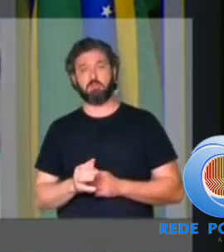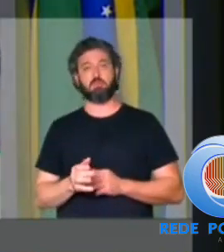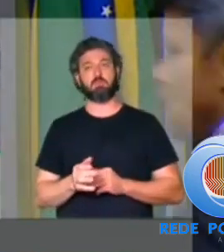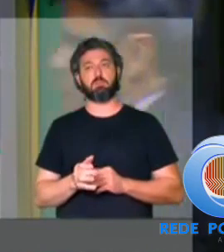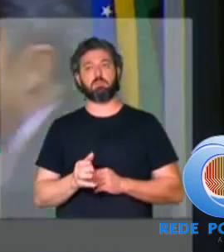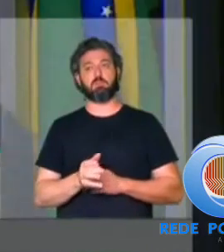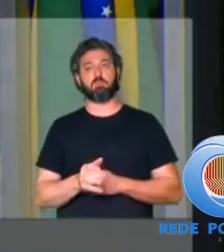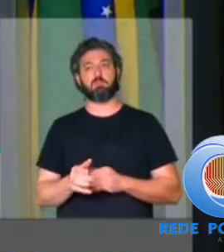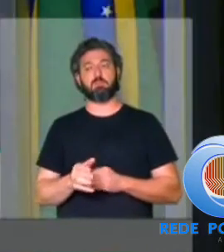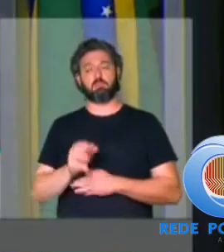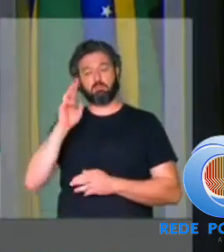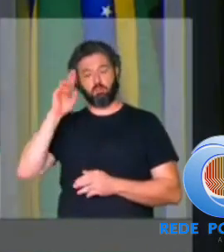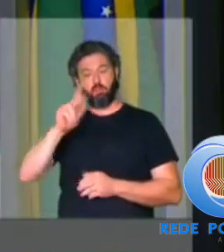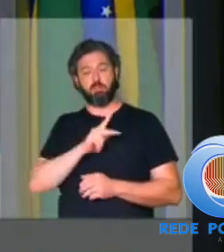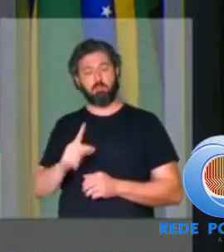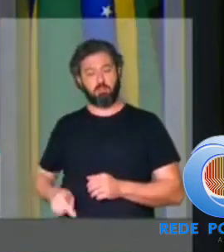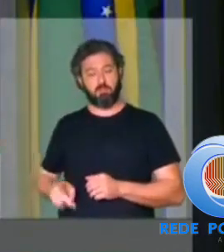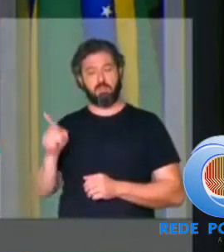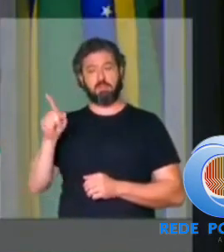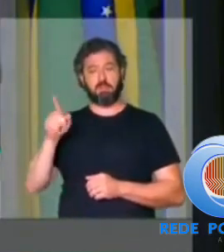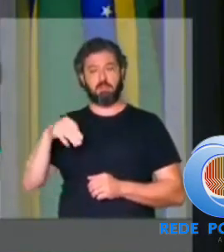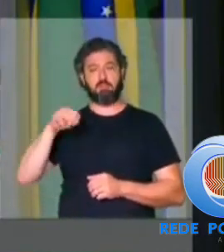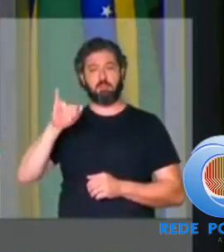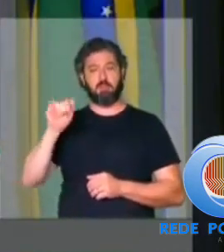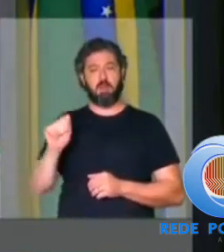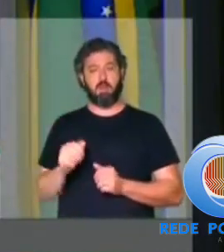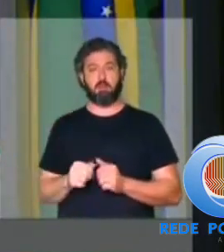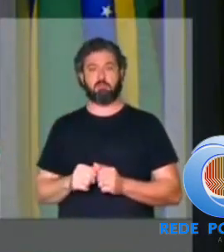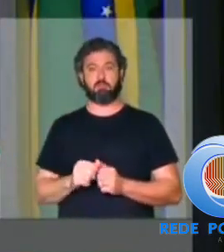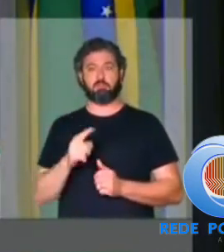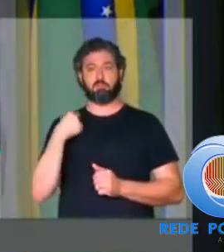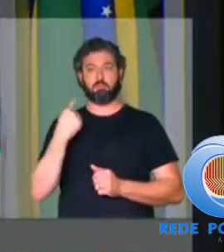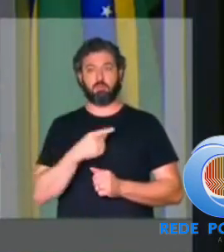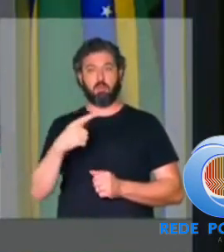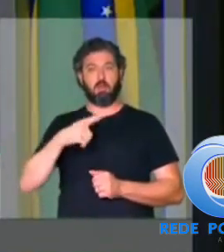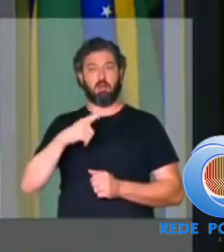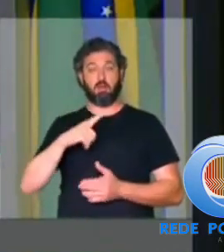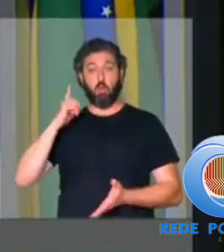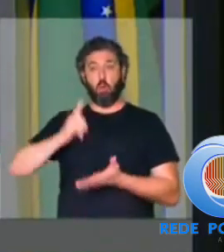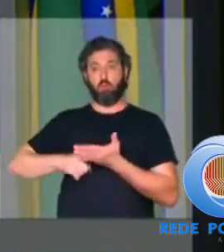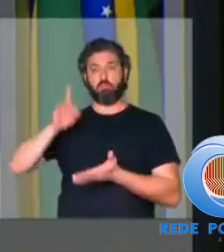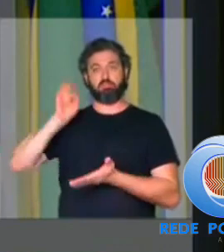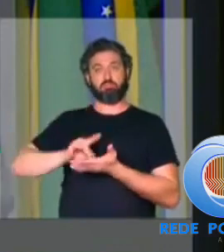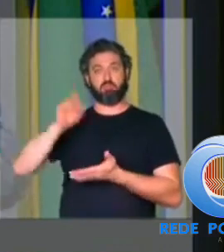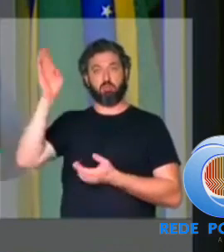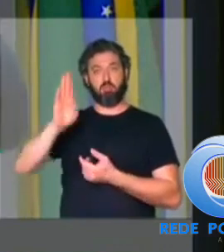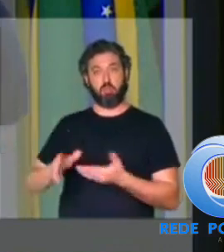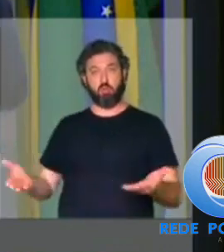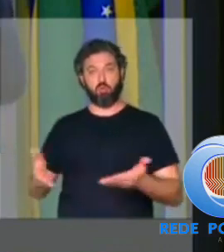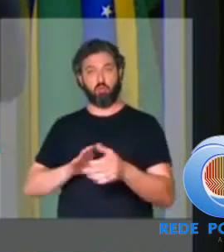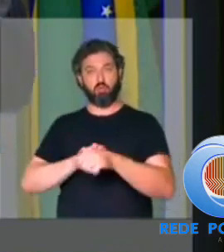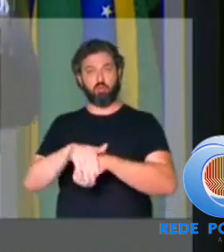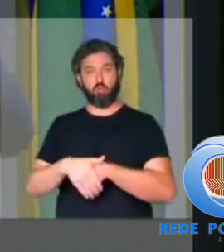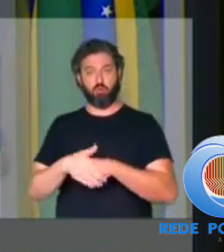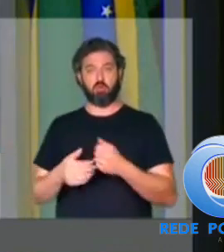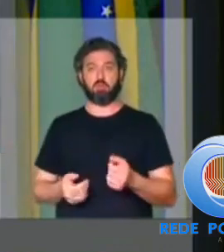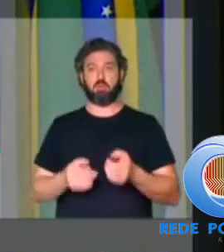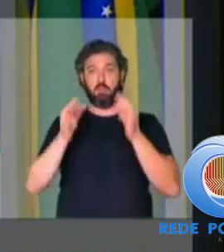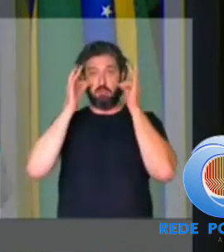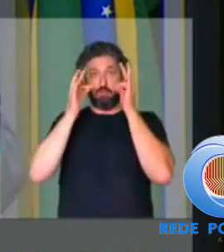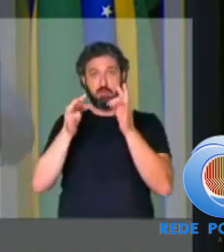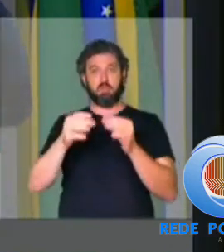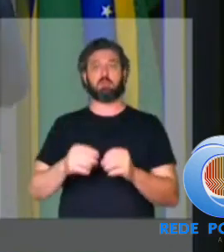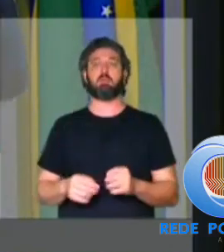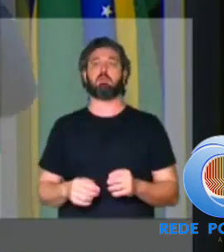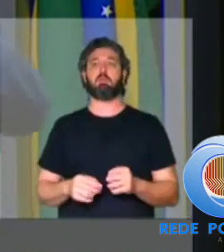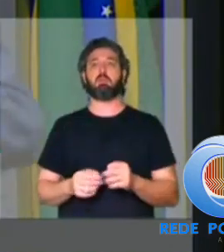brasileiros, caro presidente Rodrigo Maia, temos este grande compromisso com a nação nesta noite,